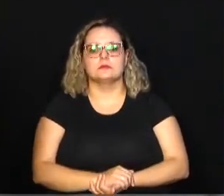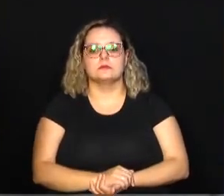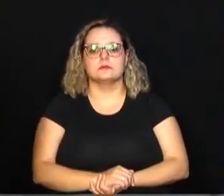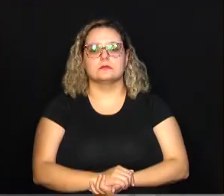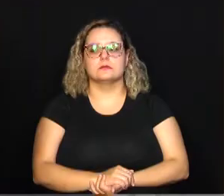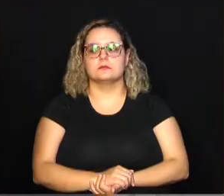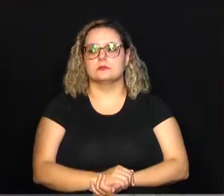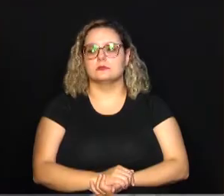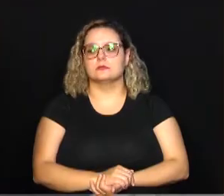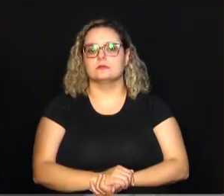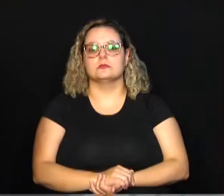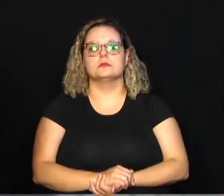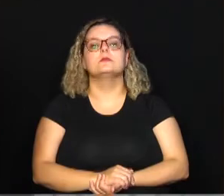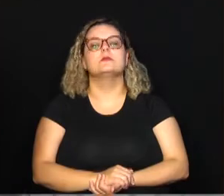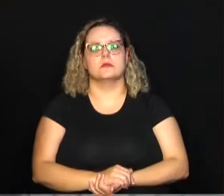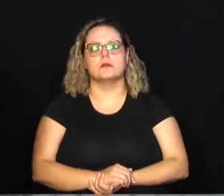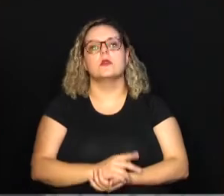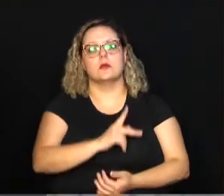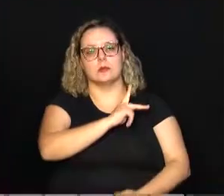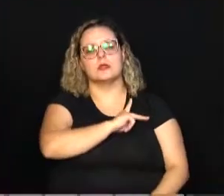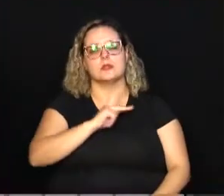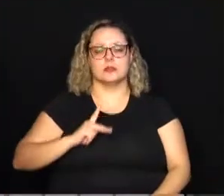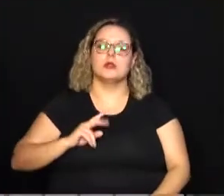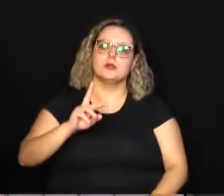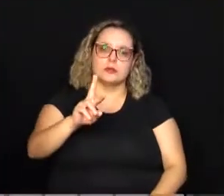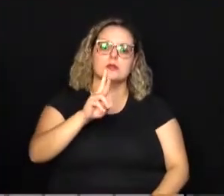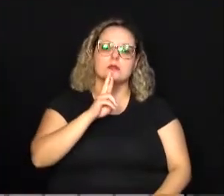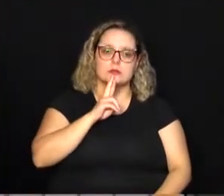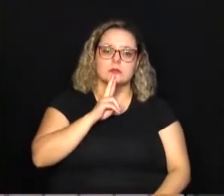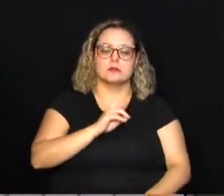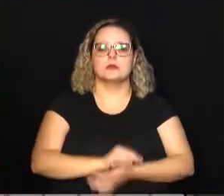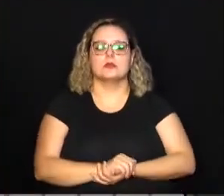Não, presidente, o senhor respondeu. Só